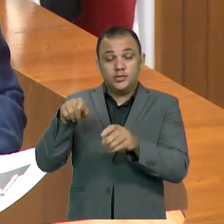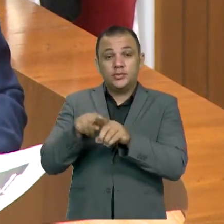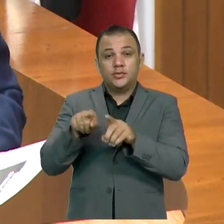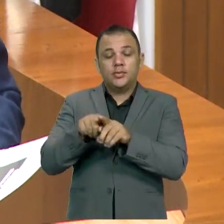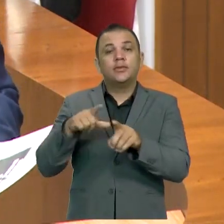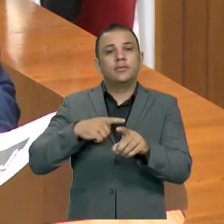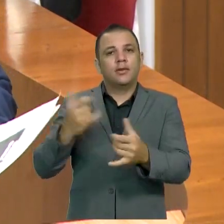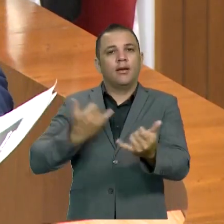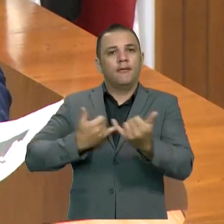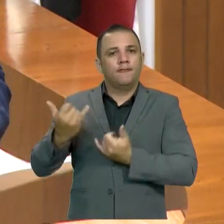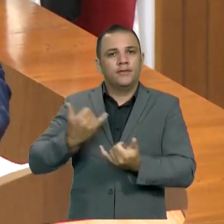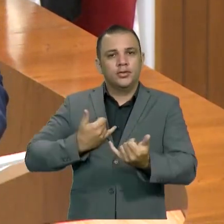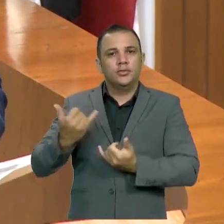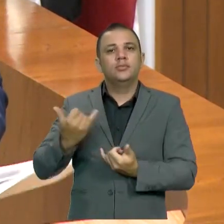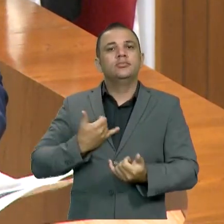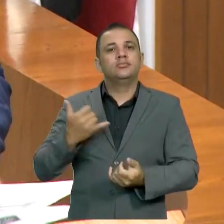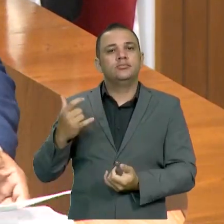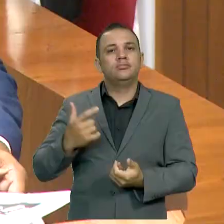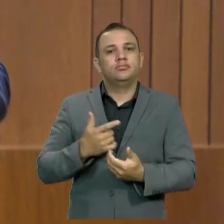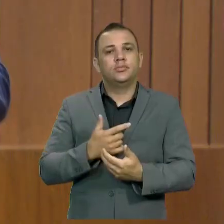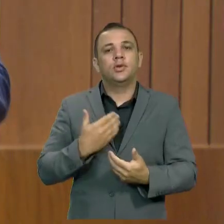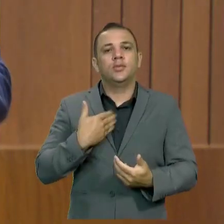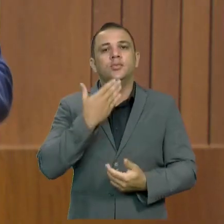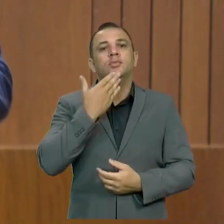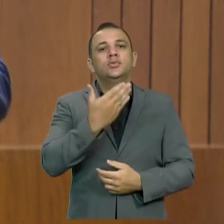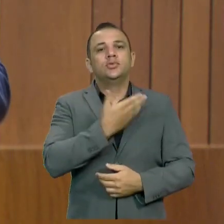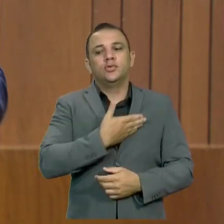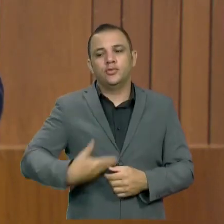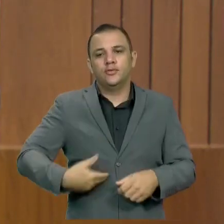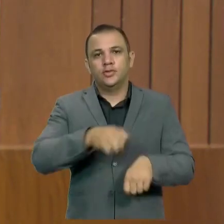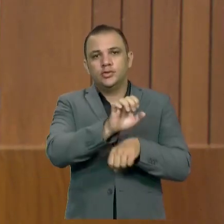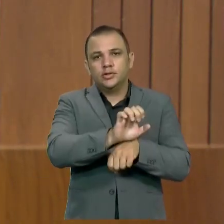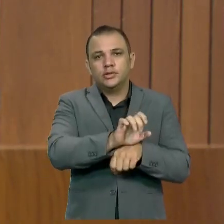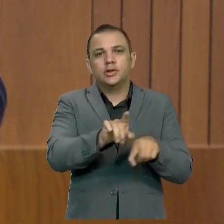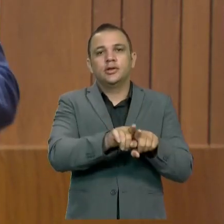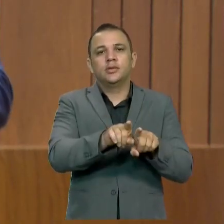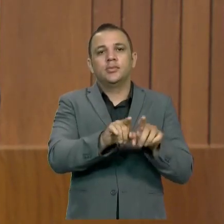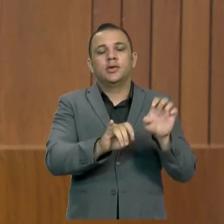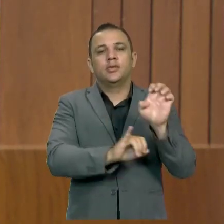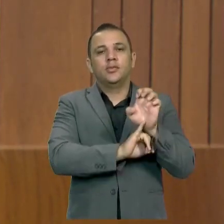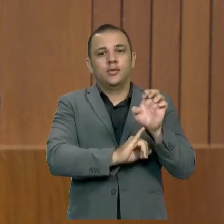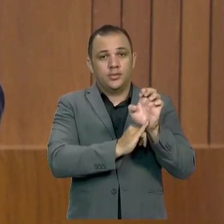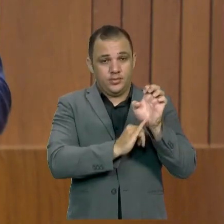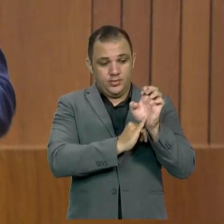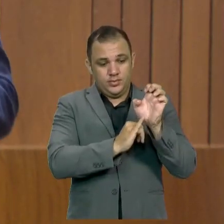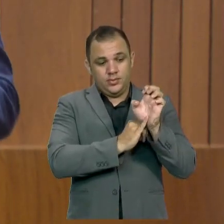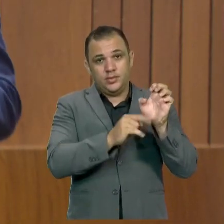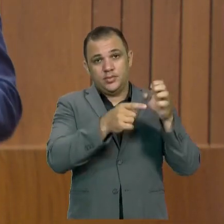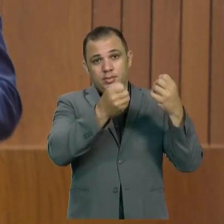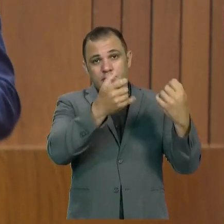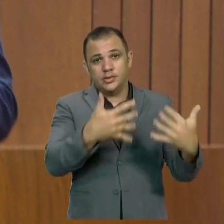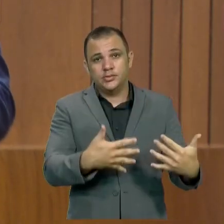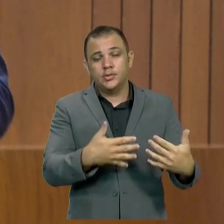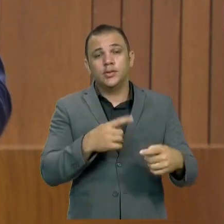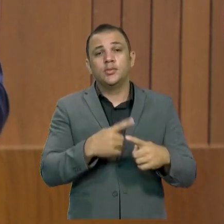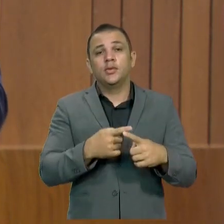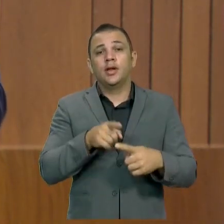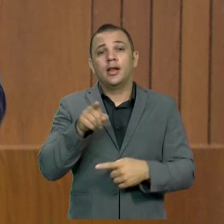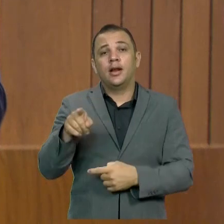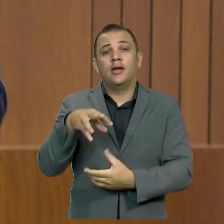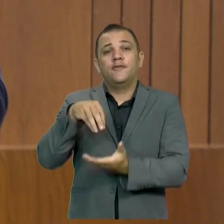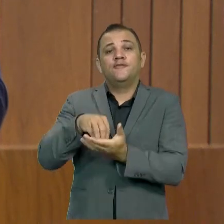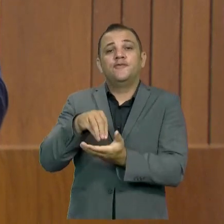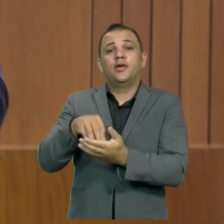ao governo do Estado, por meio do IEMA, para que possa prestar esclarecimentos com relação à falta de material, falta de